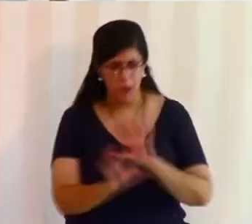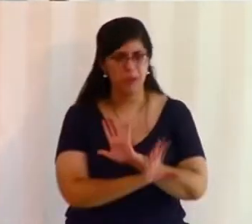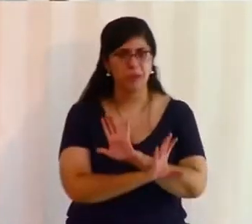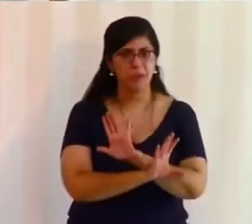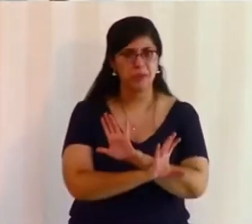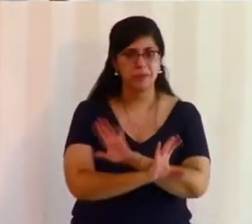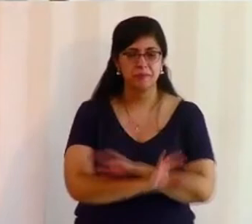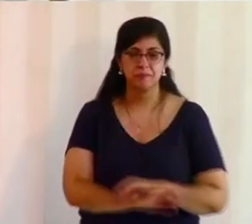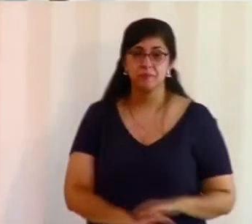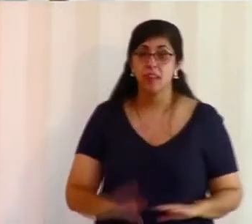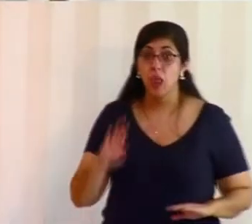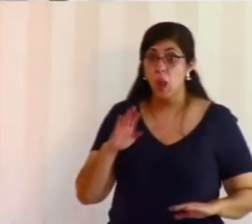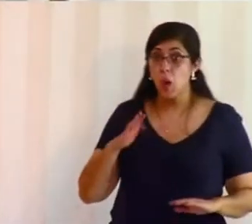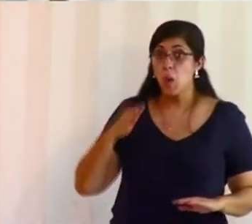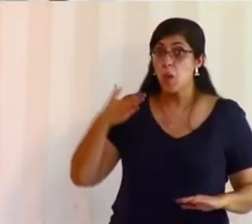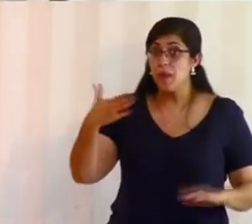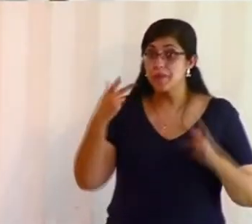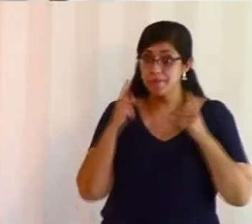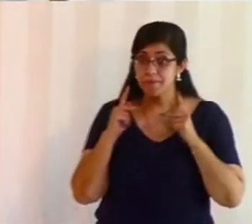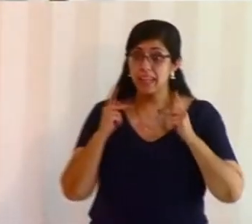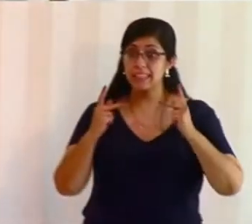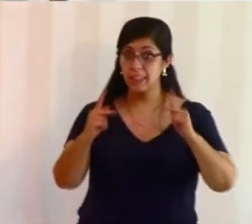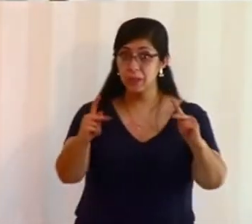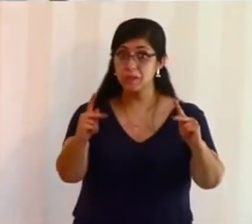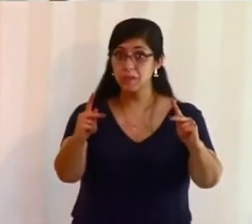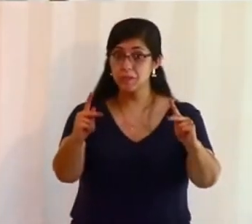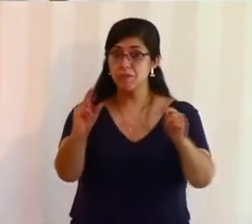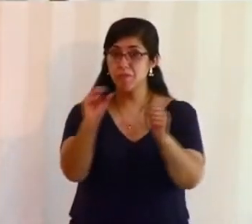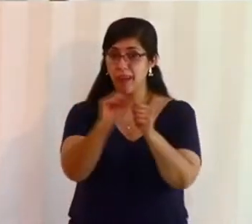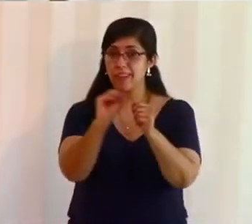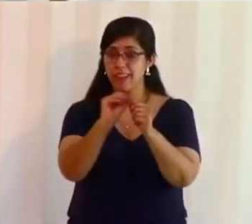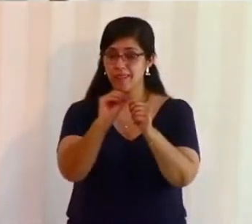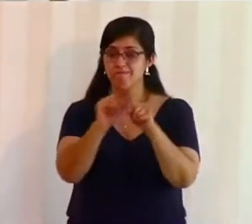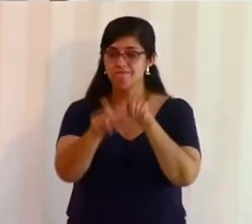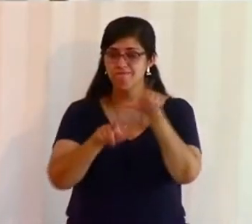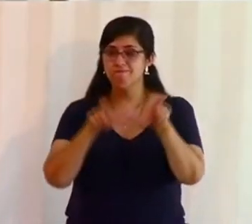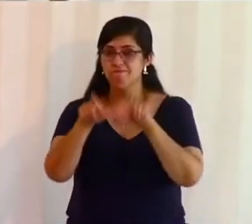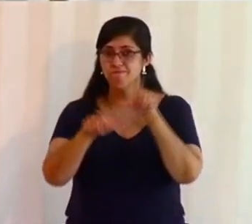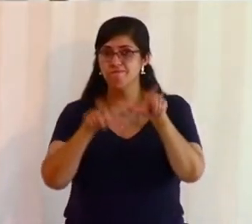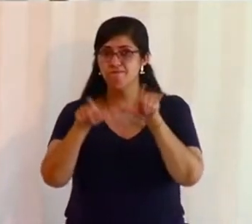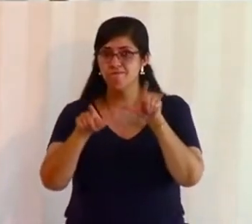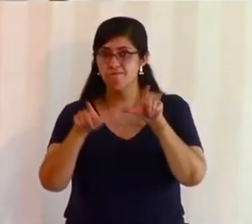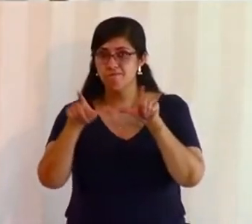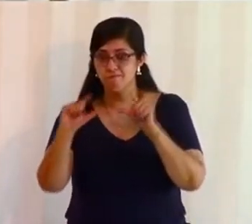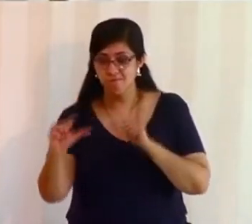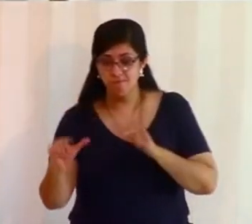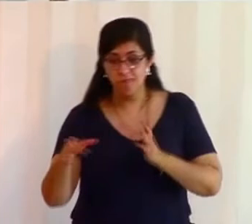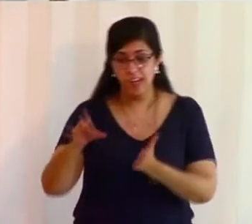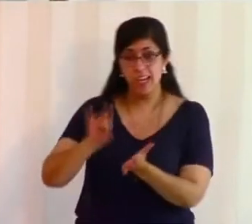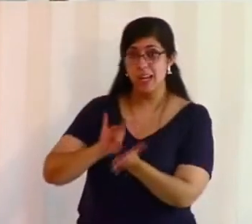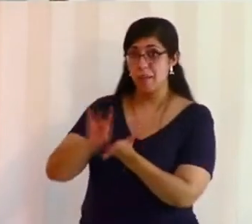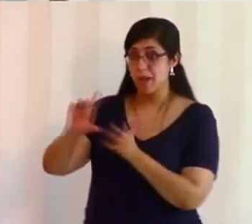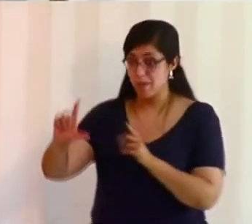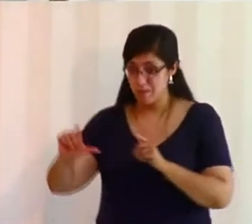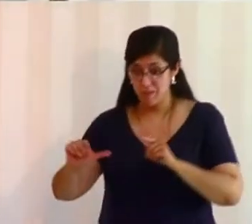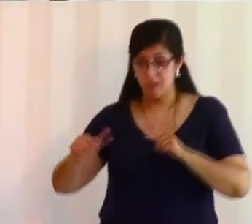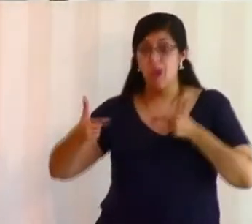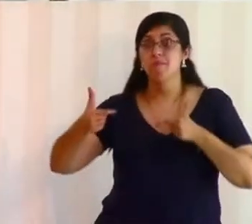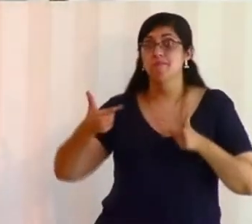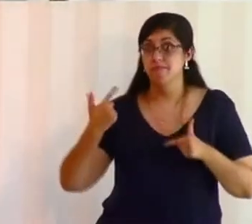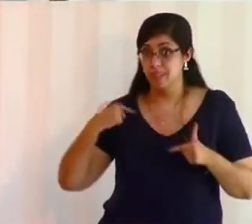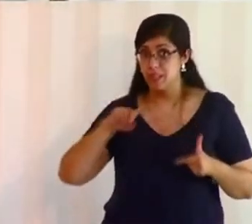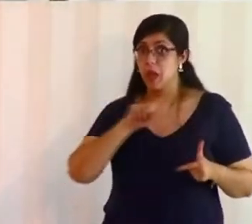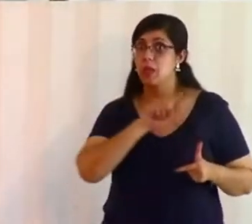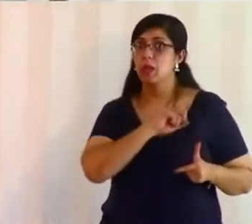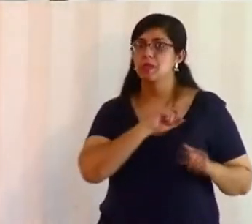coisa: quando você começa a pregar, quando você começa a fazer a obra do Senhor, as trevas se levantarão, o inimigo tentará usar as piores